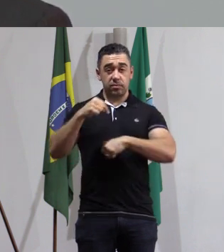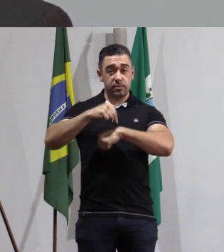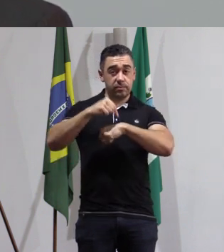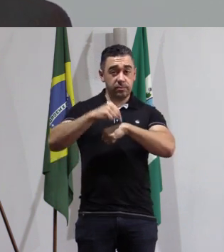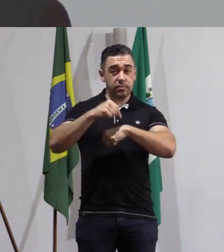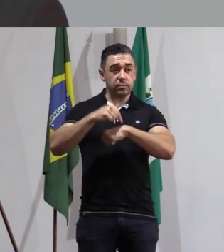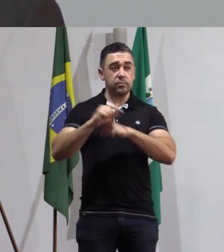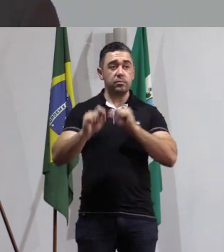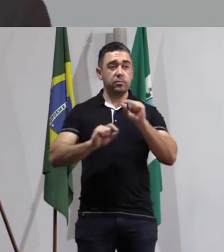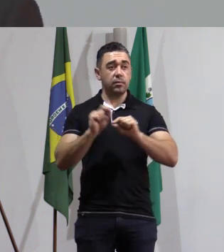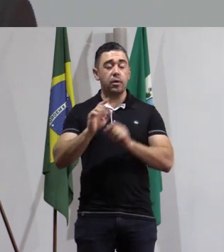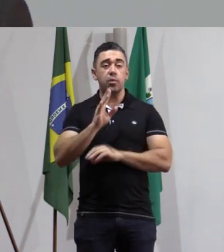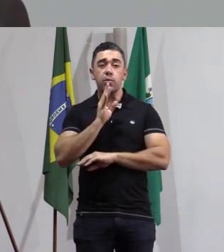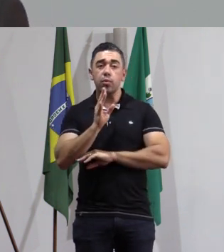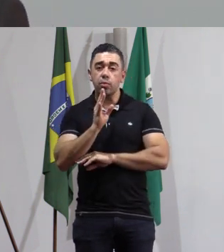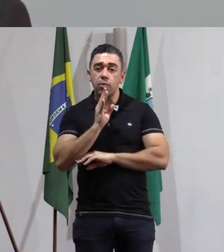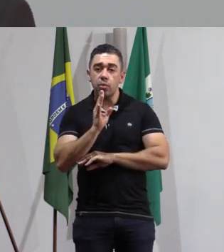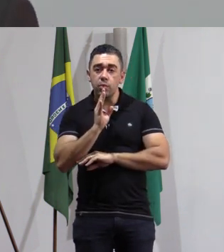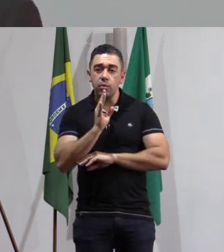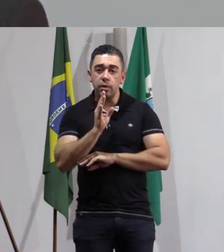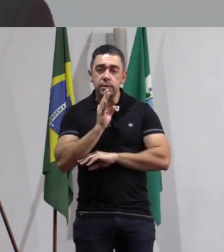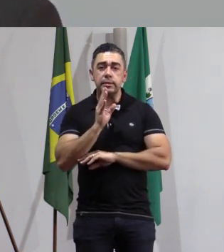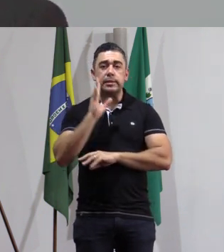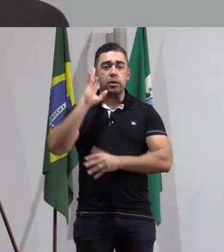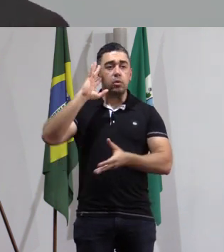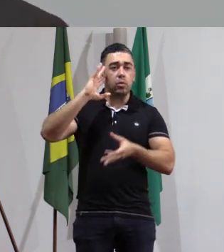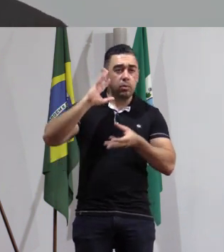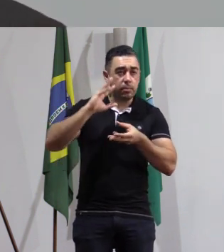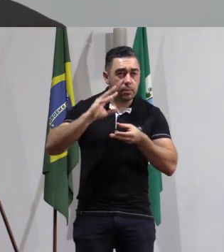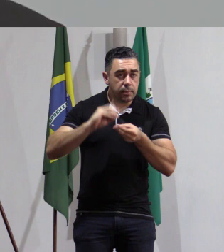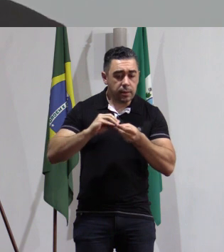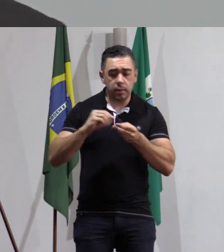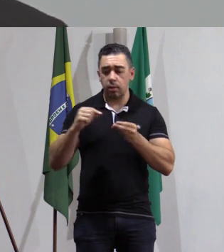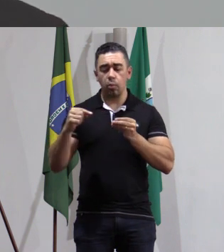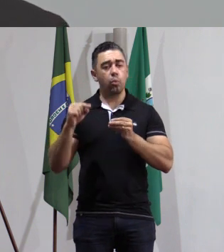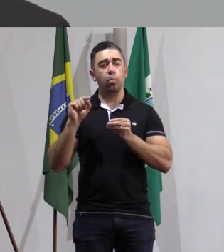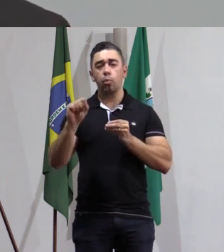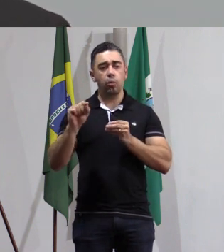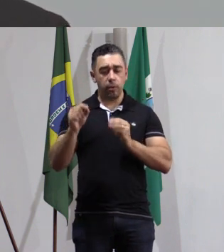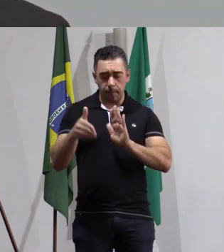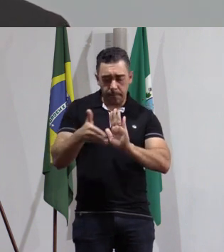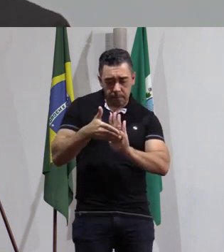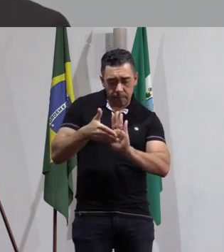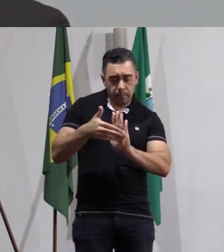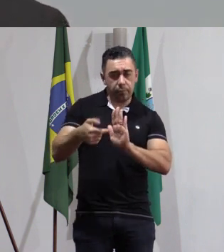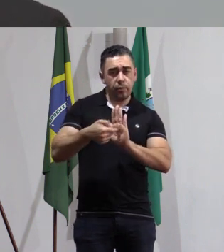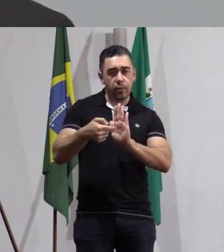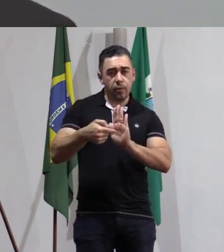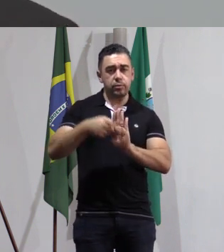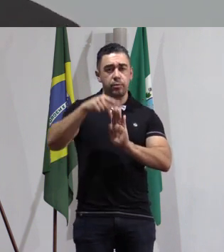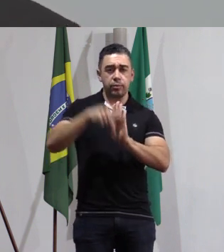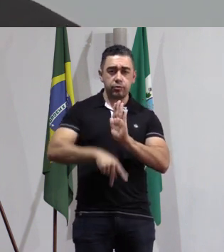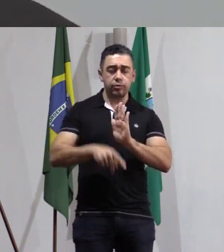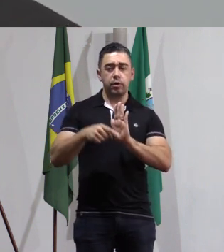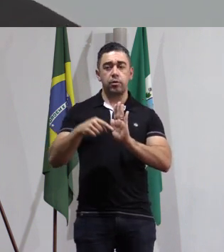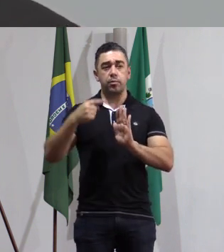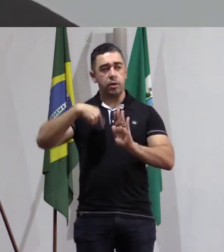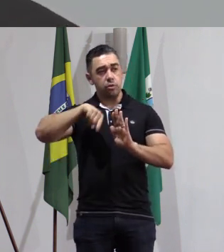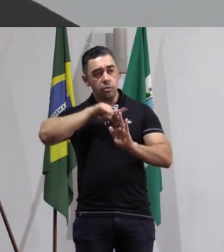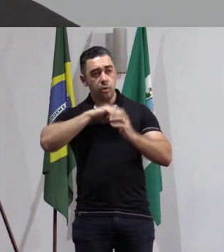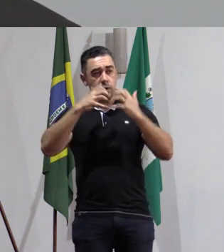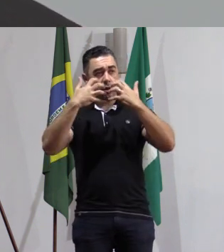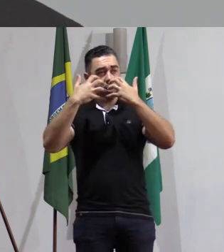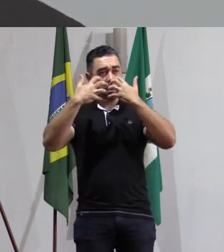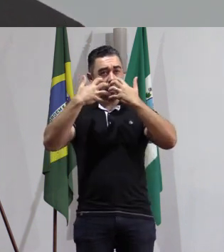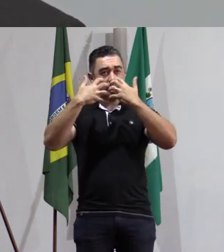é de conhecermos, de compreendermos a proposta do Futurice, que possamos refletir sobre